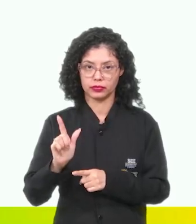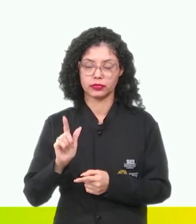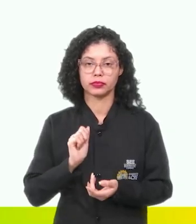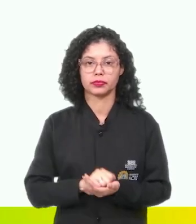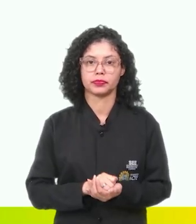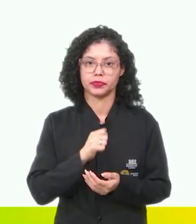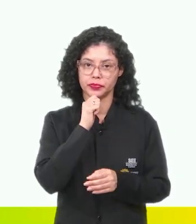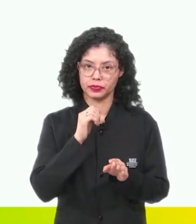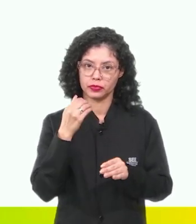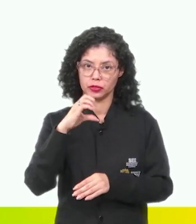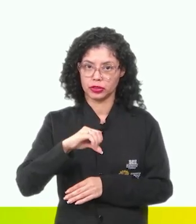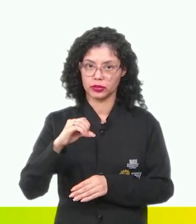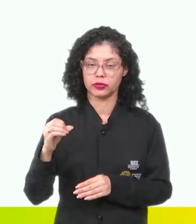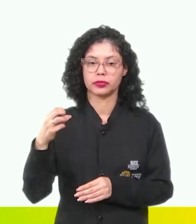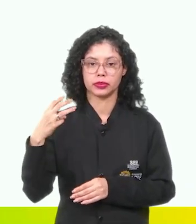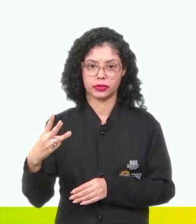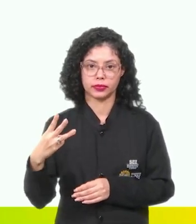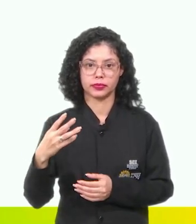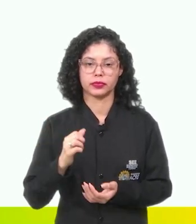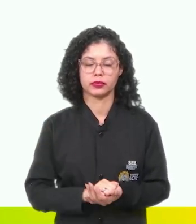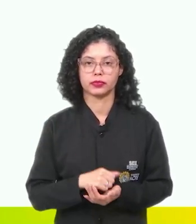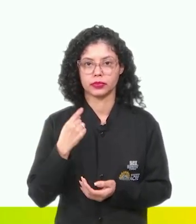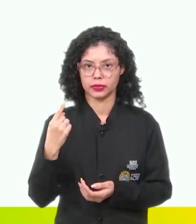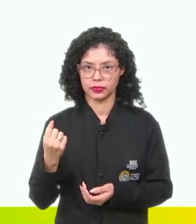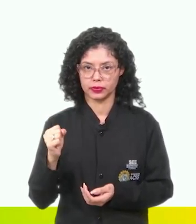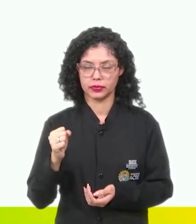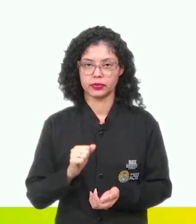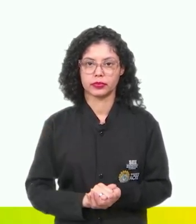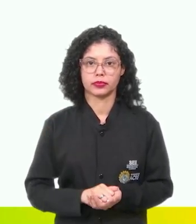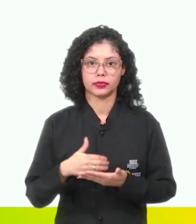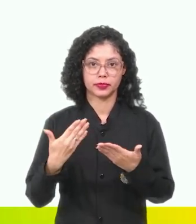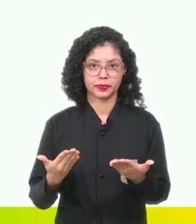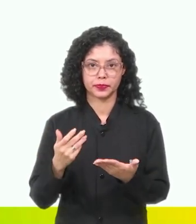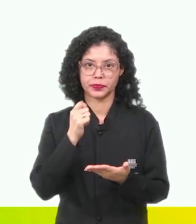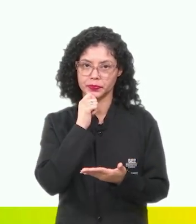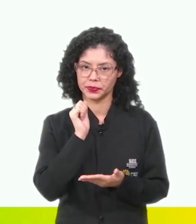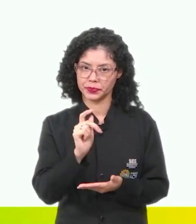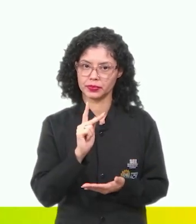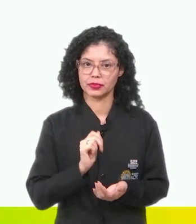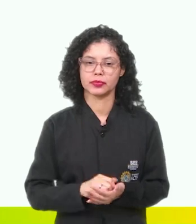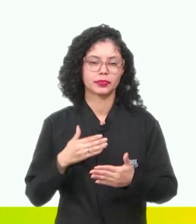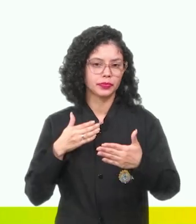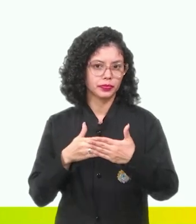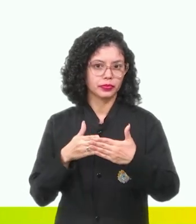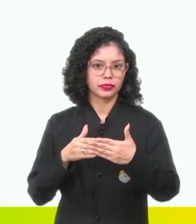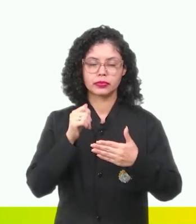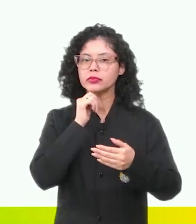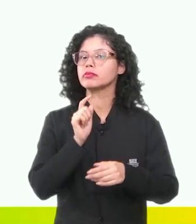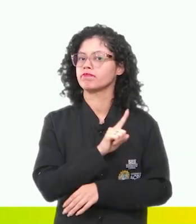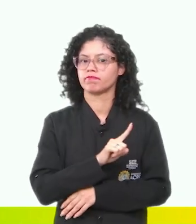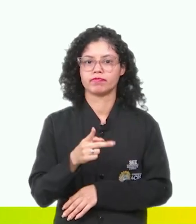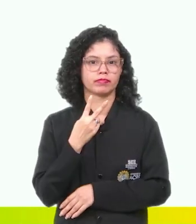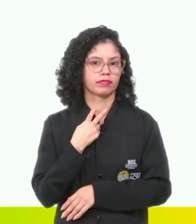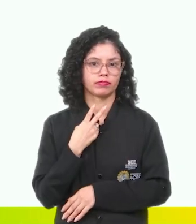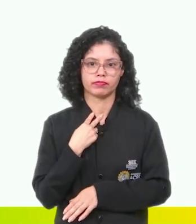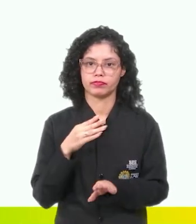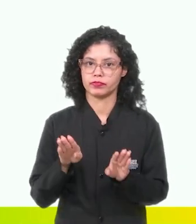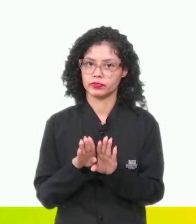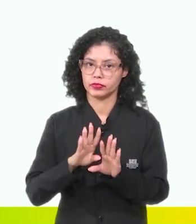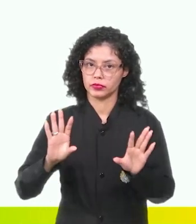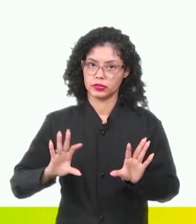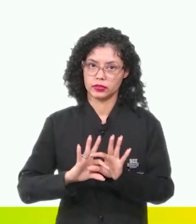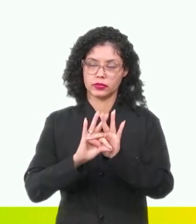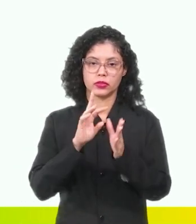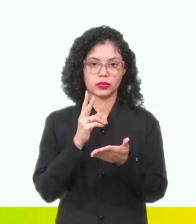9 para 3 para 1. Foi o nosso cálculo lá. Limitação, não vale para os genes ligados no